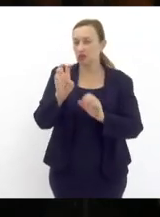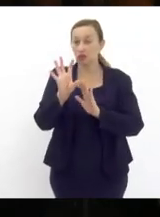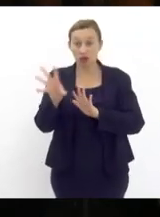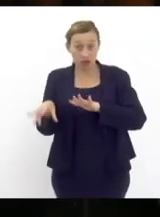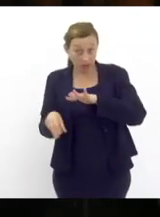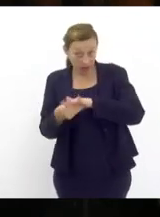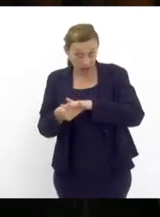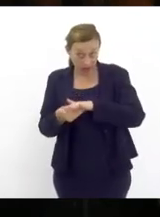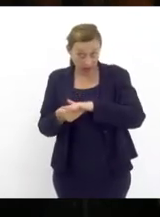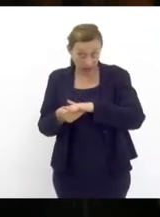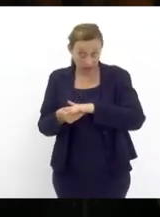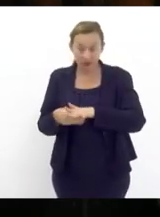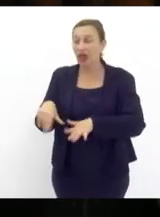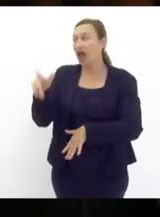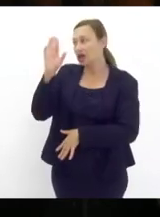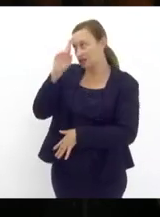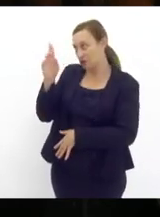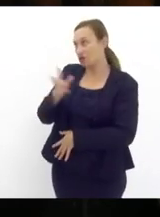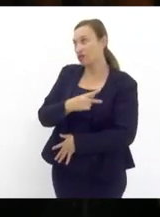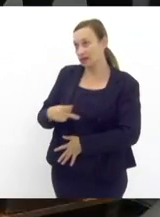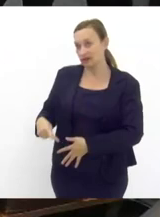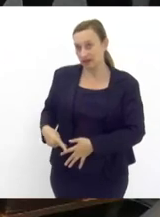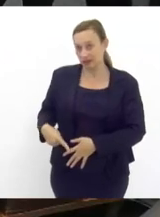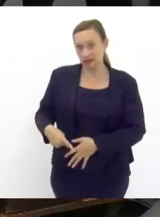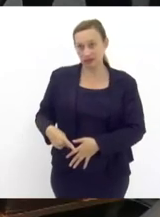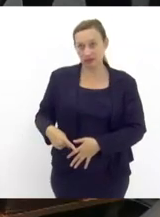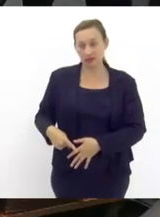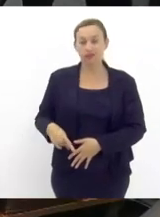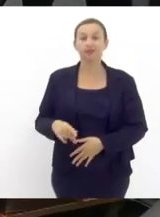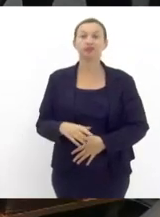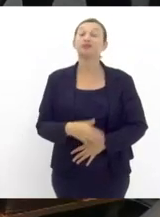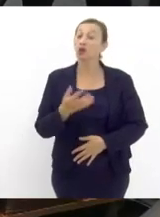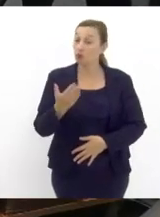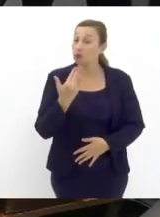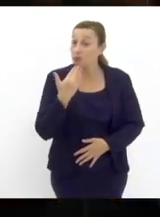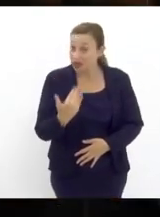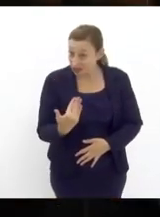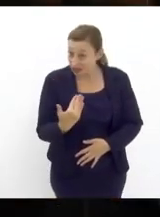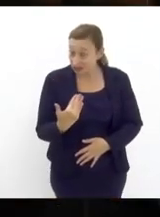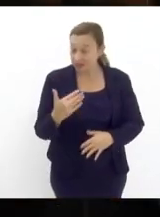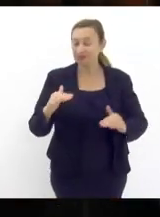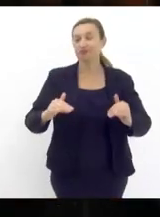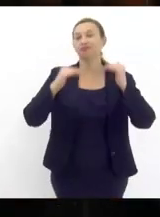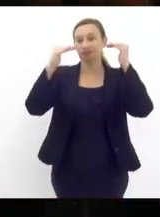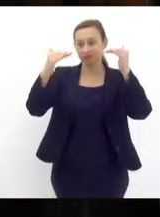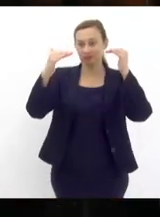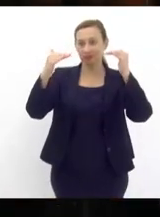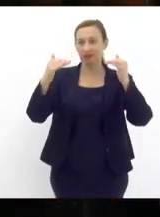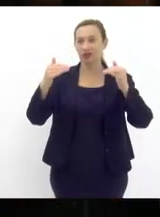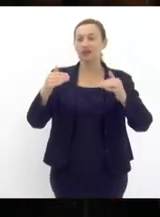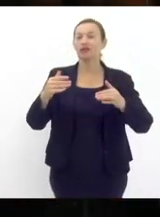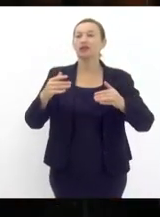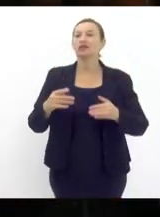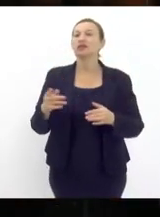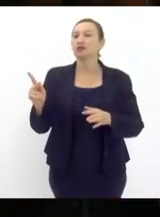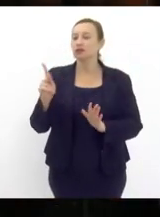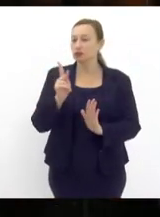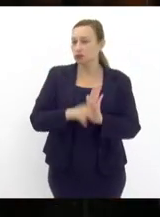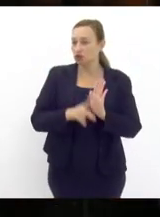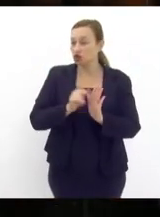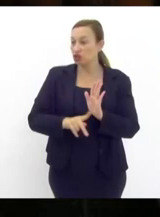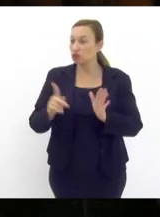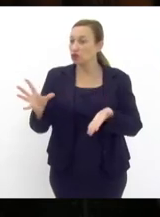Presidente senhora presidente queria pedir a vossa excelência que trouxesse esse projeto